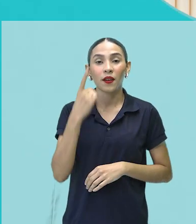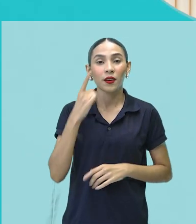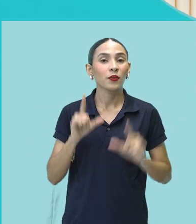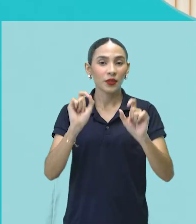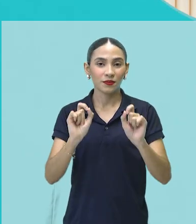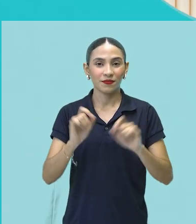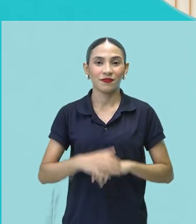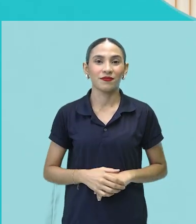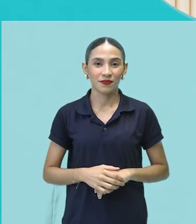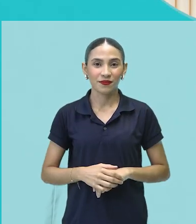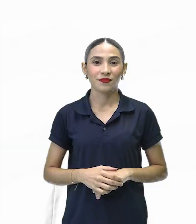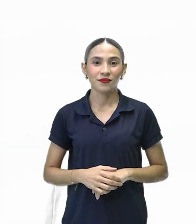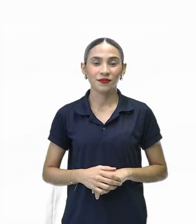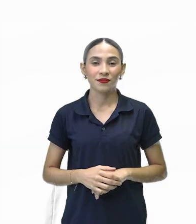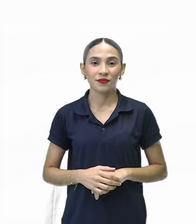aula?